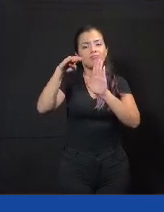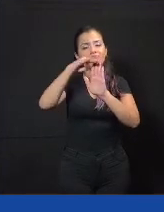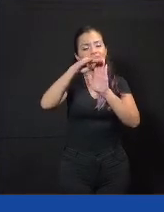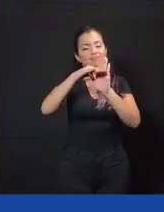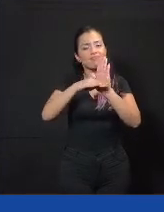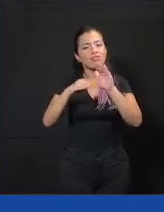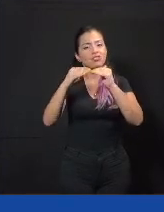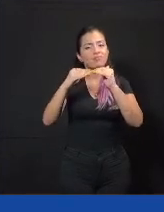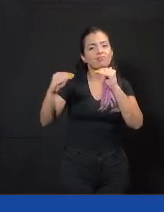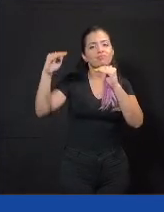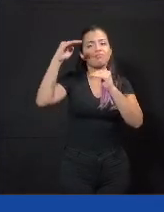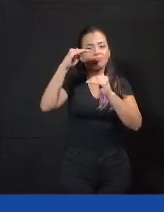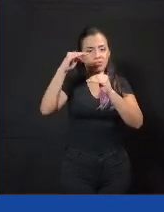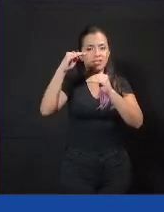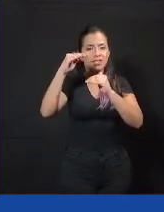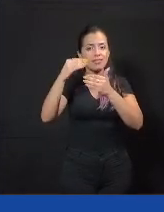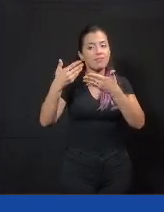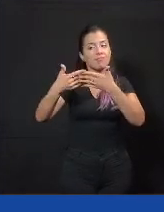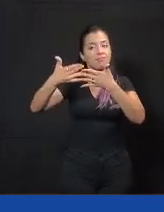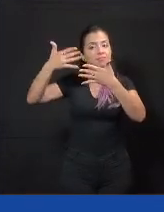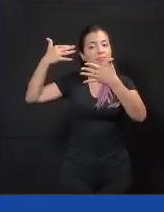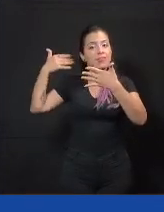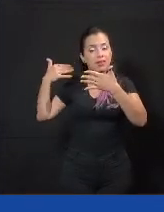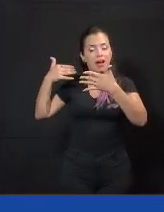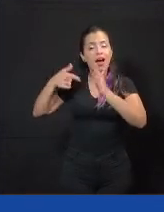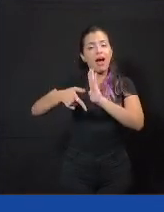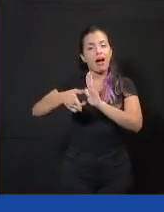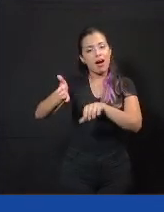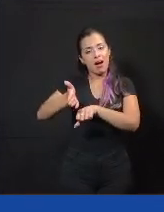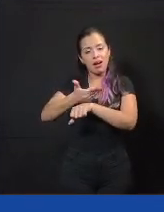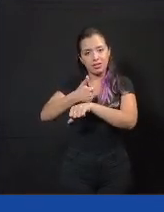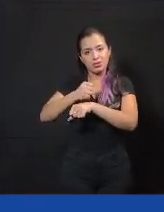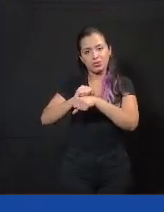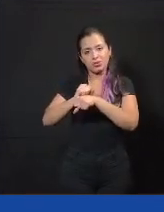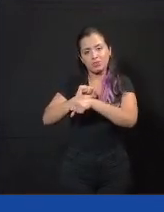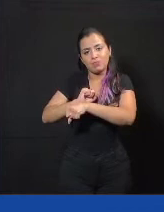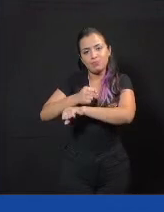em 4 séculos de escravismo. E quando eu digo